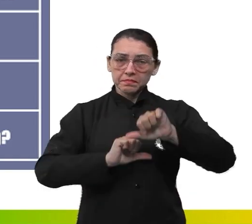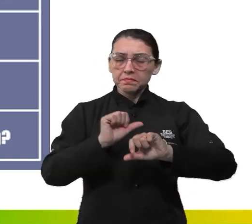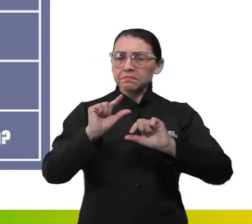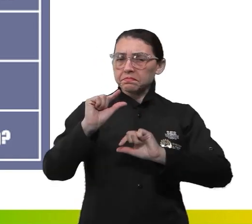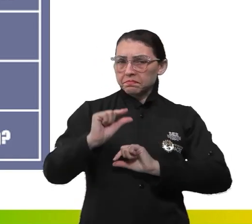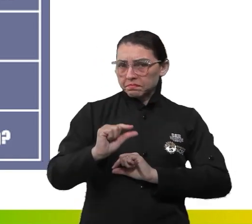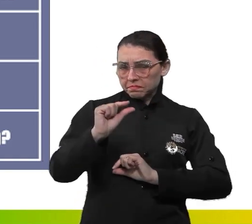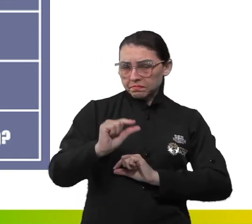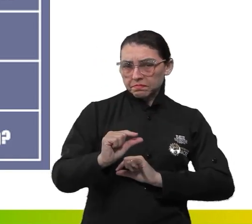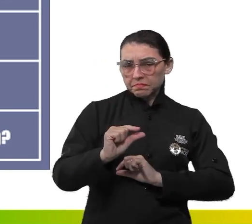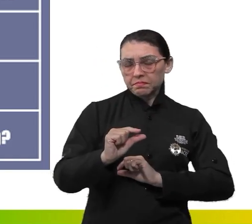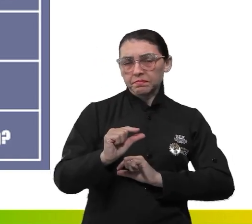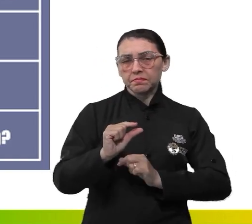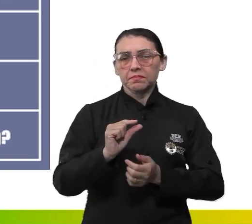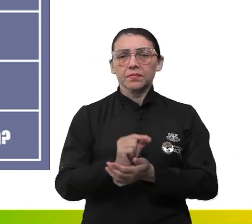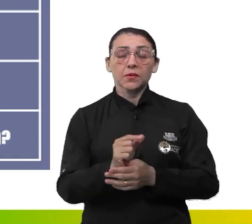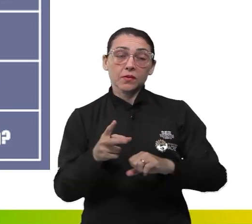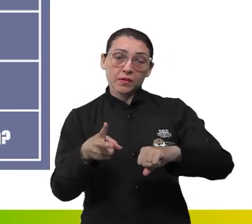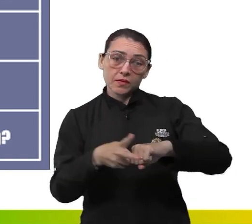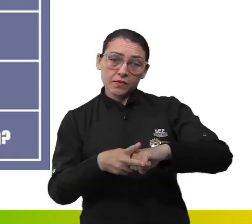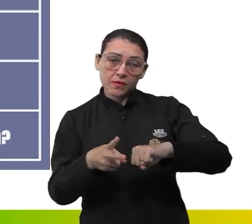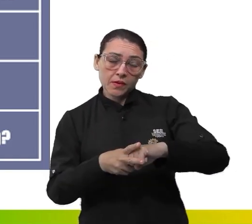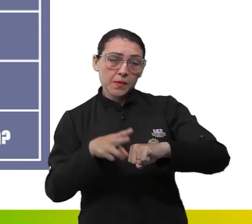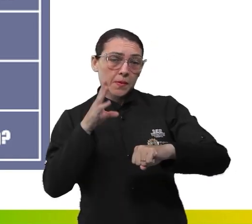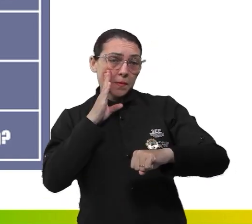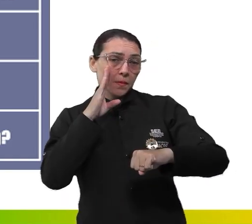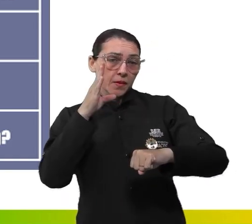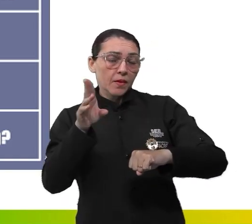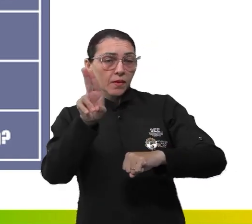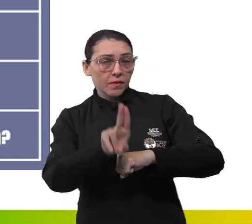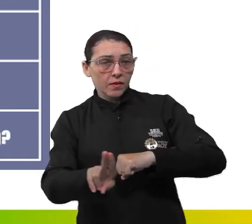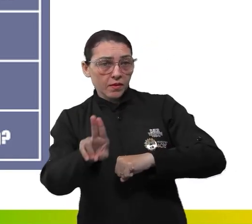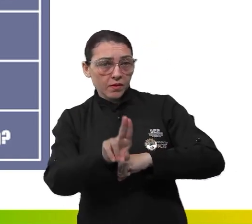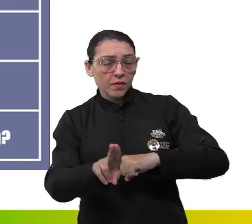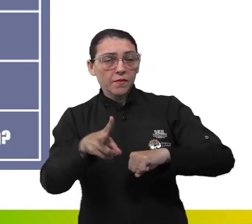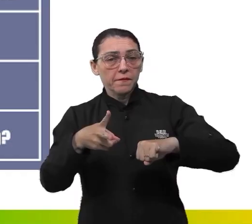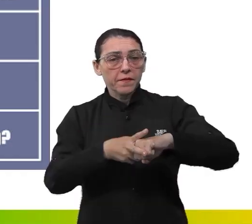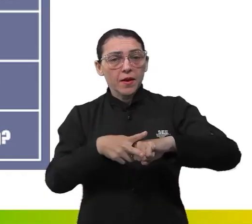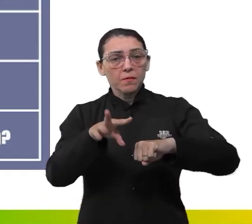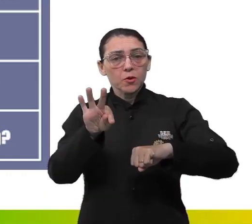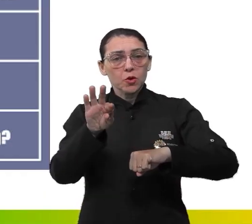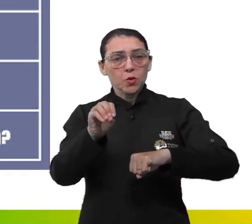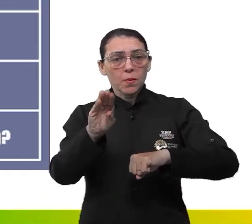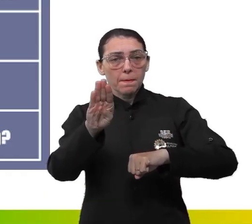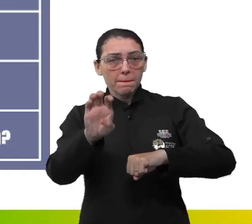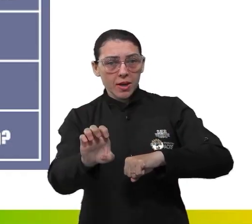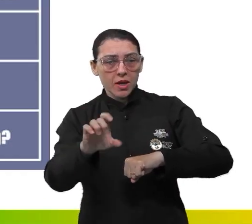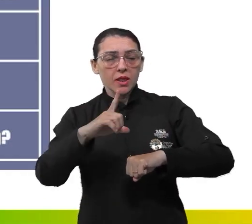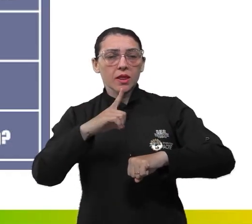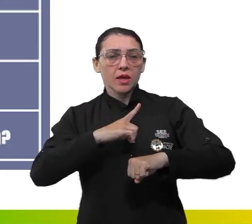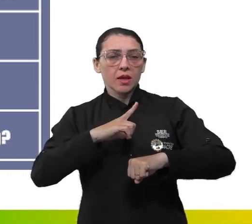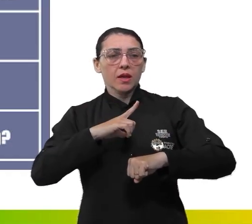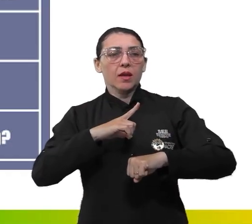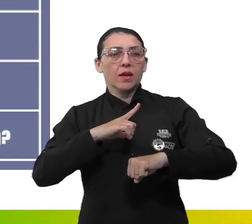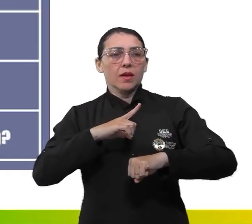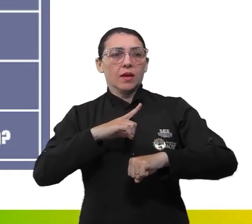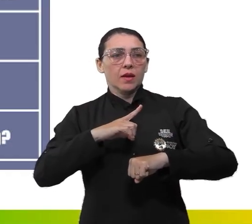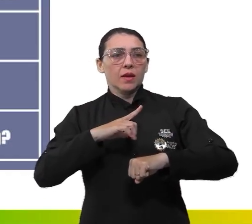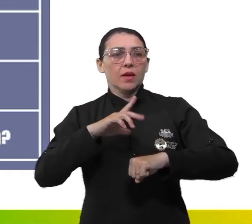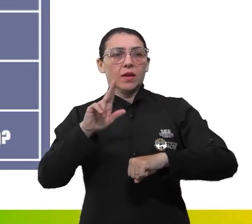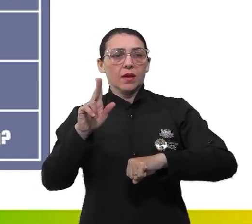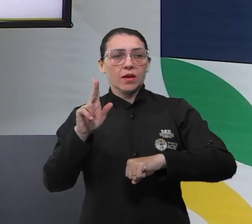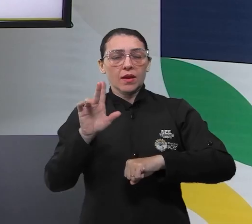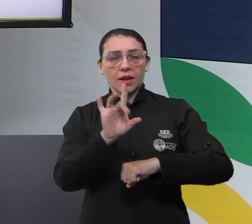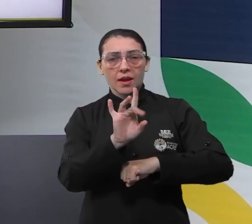pouquinho a questão dos verbos, principalmente da utilização do verbo to be, que nós temos o am, is e are,